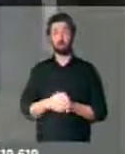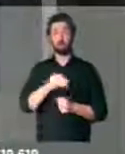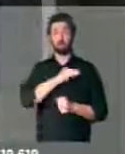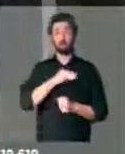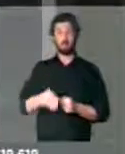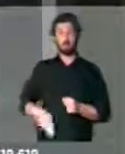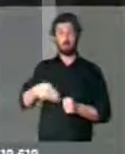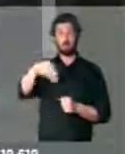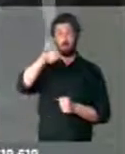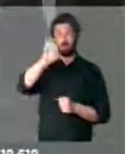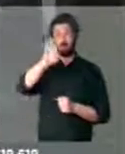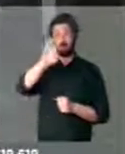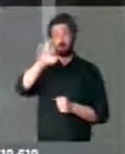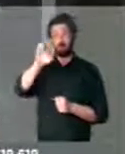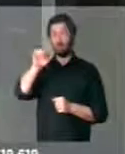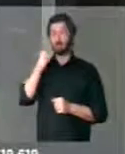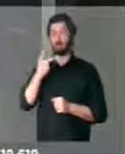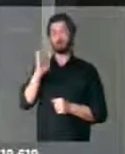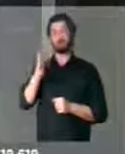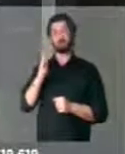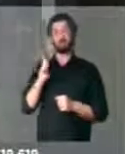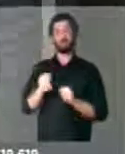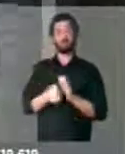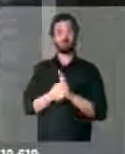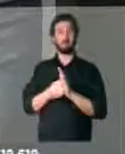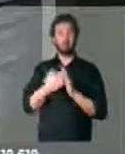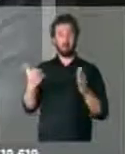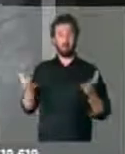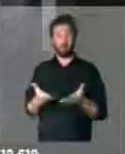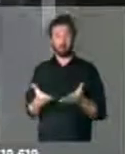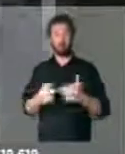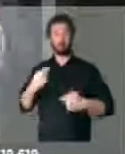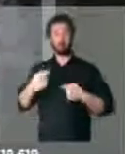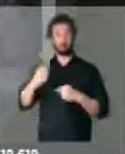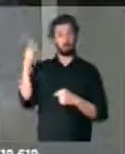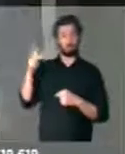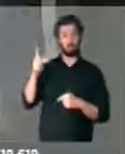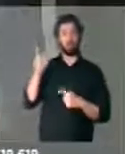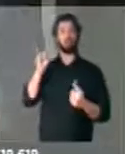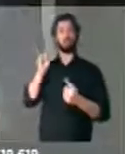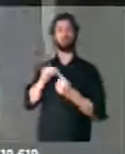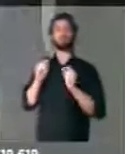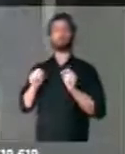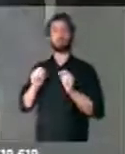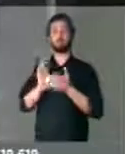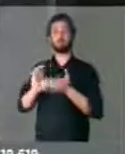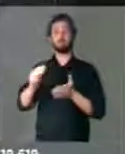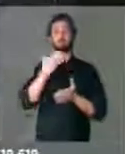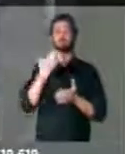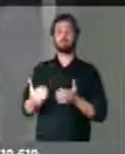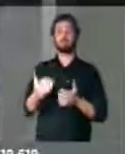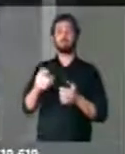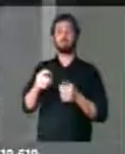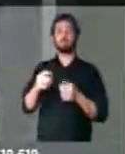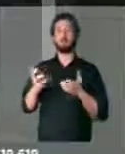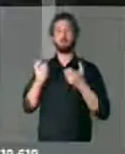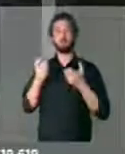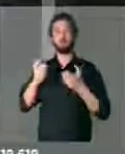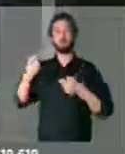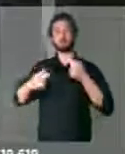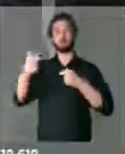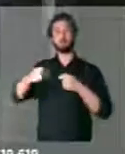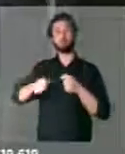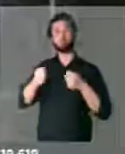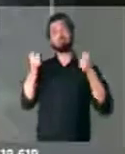ministro Henrique Meirelles tem dito que boa parte da sua agenda hoje é destinada aos investidores que voltam a querer